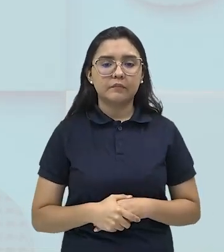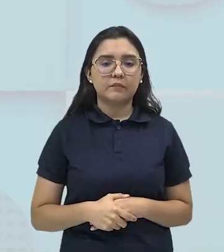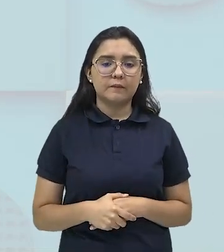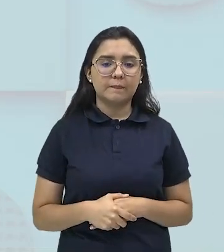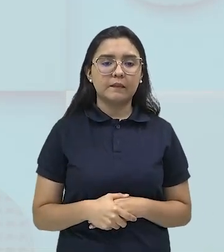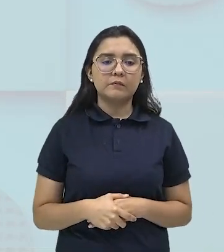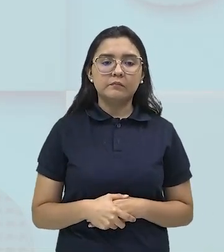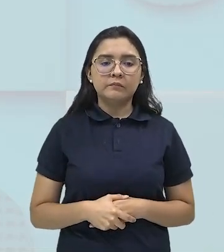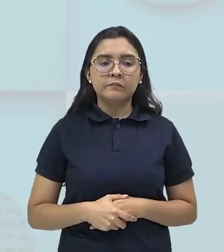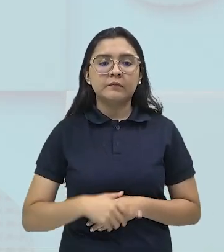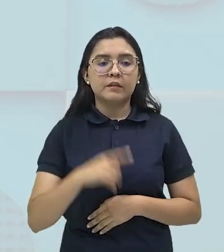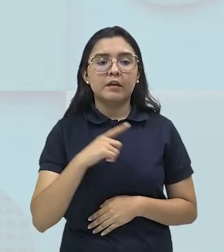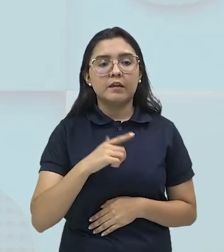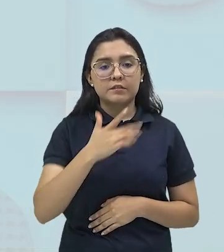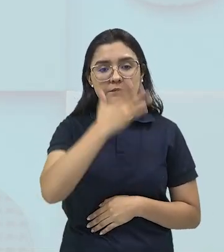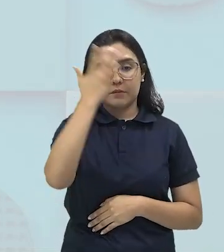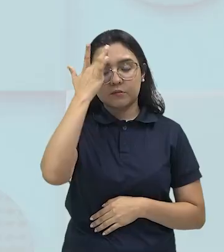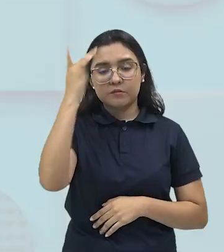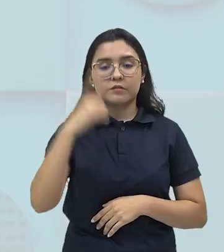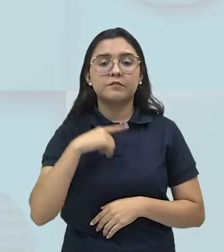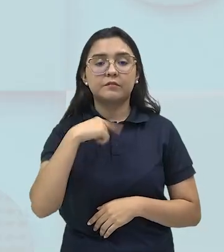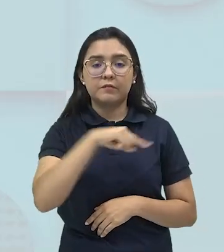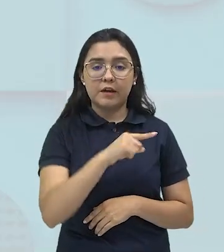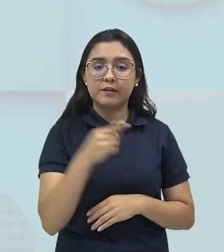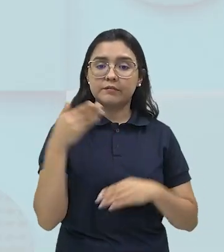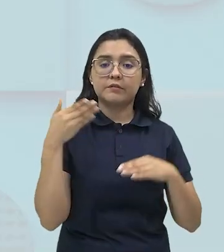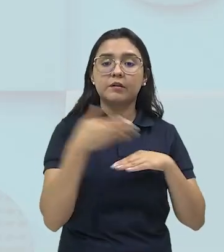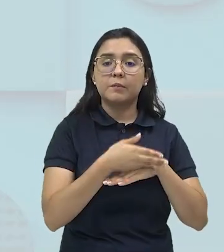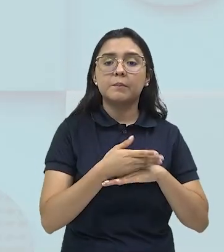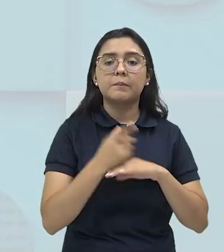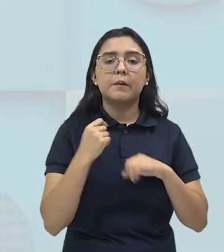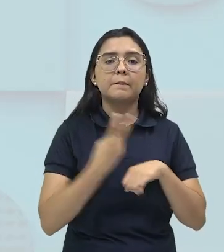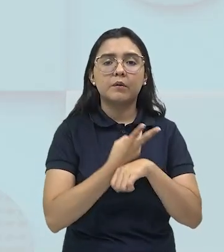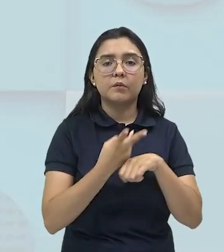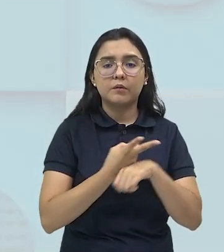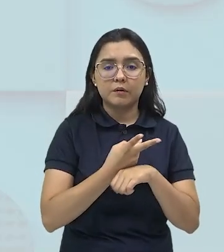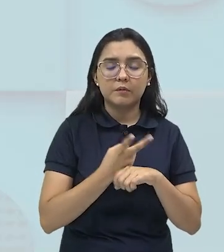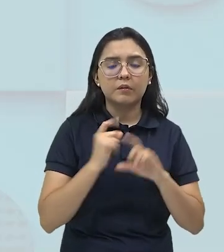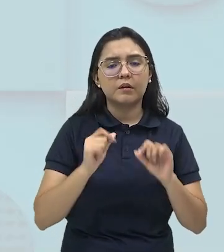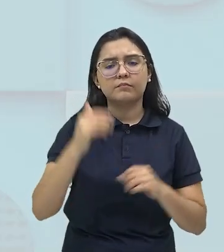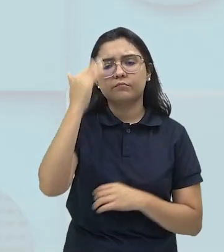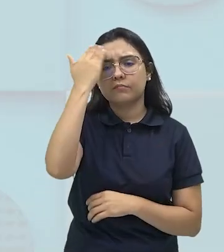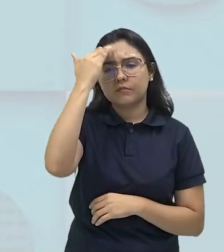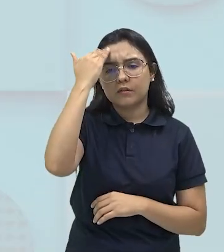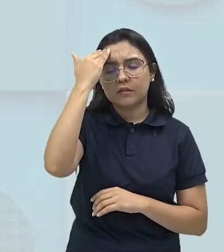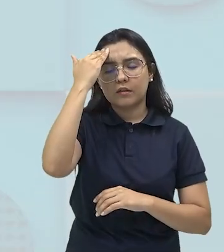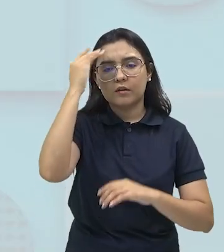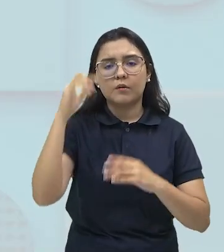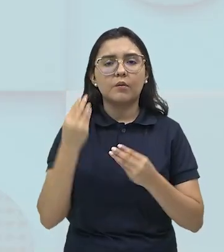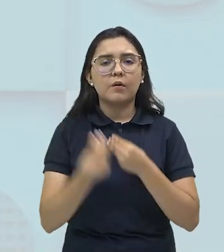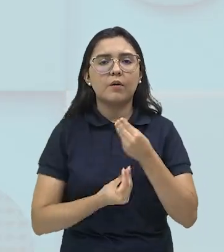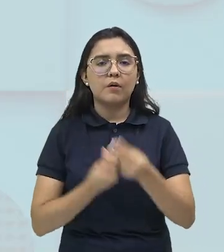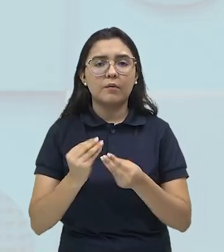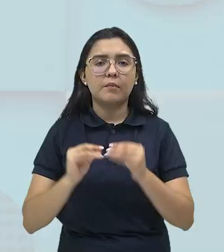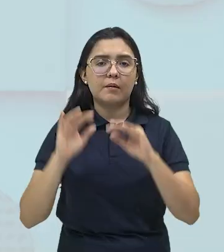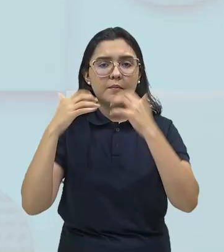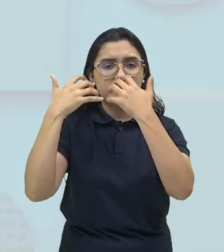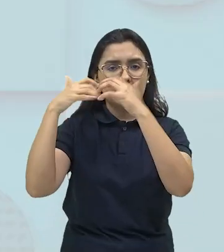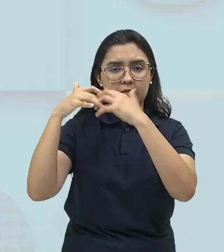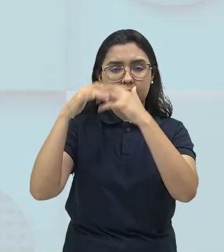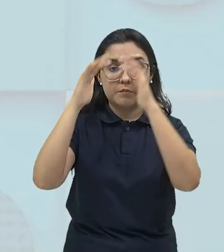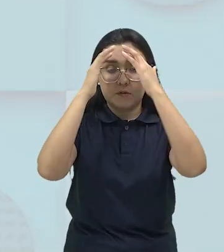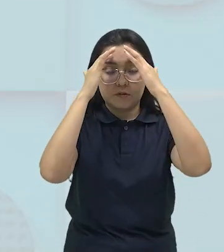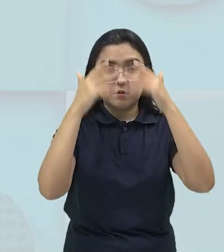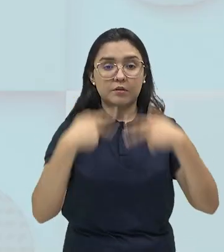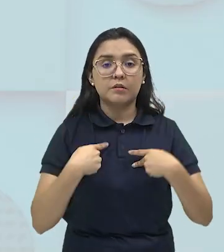ele vai internar as pessoas nesse local, justamente para buscar a compreensão da mente humana, além de